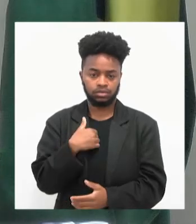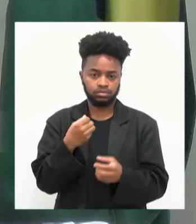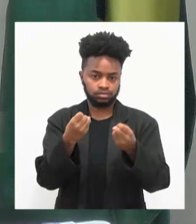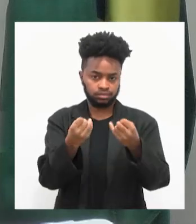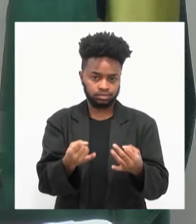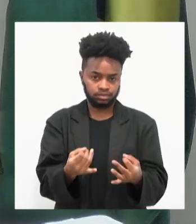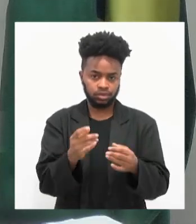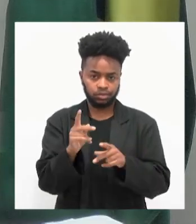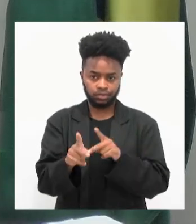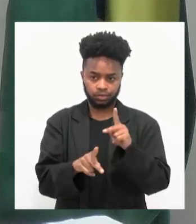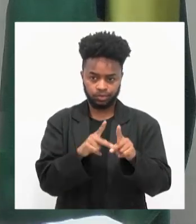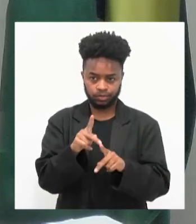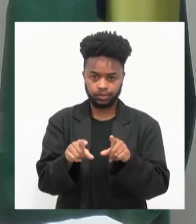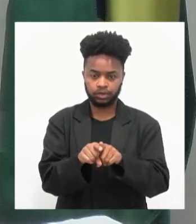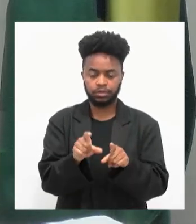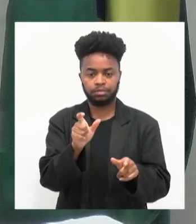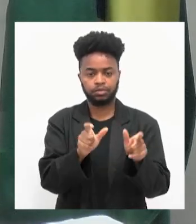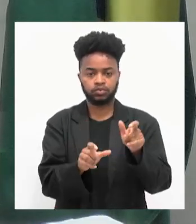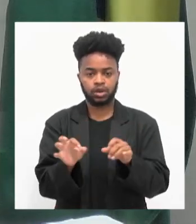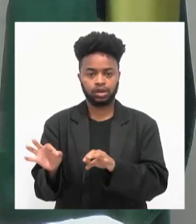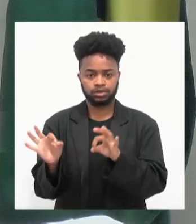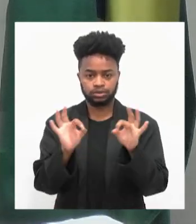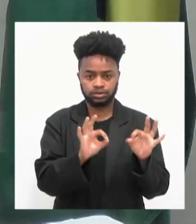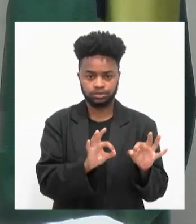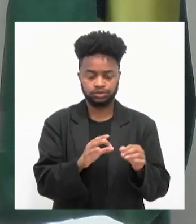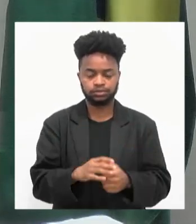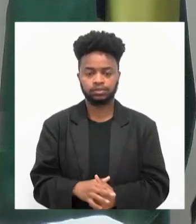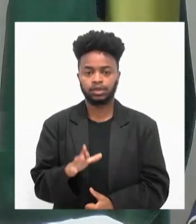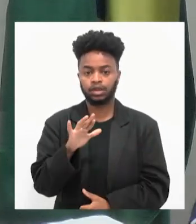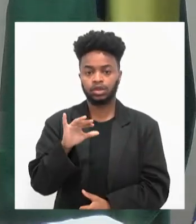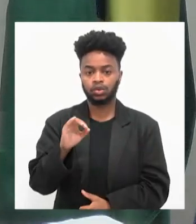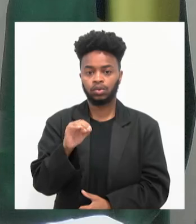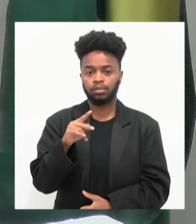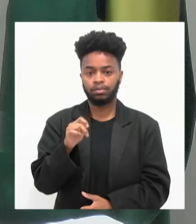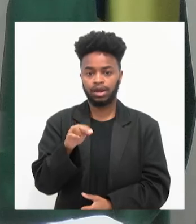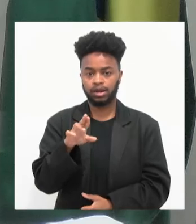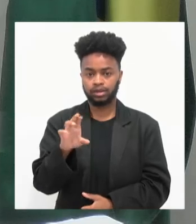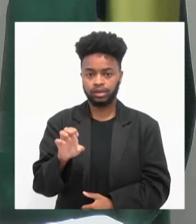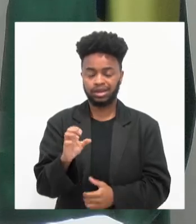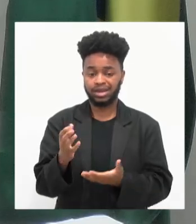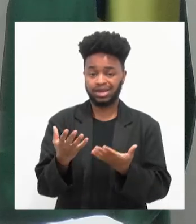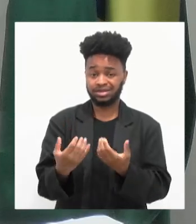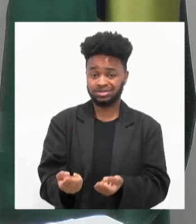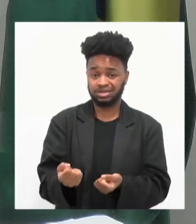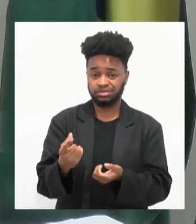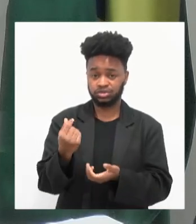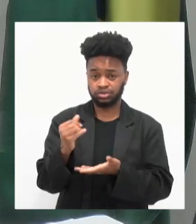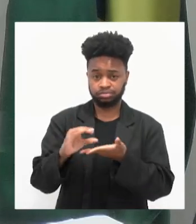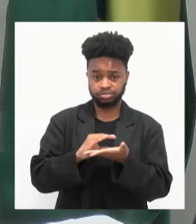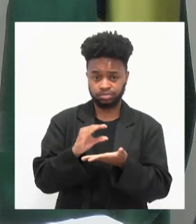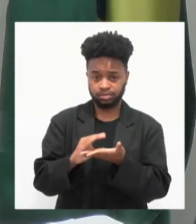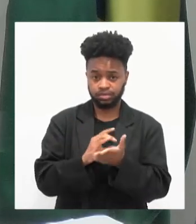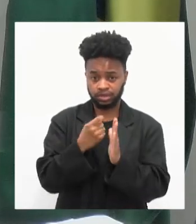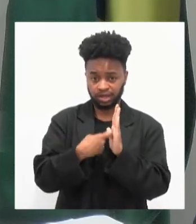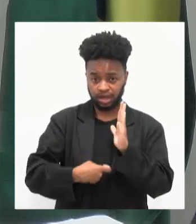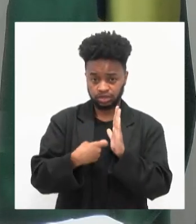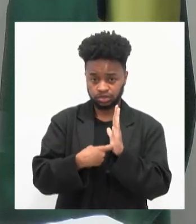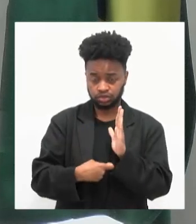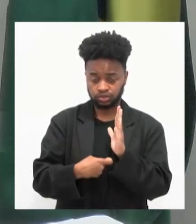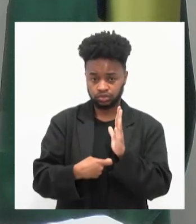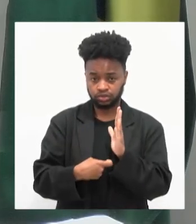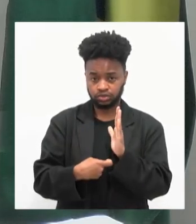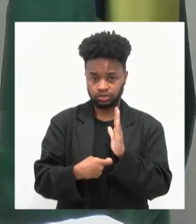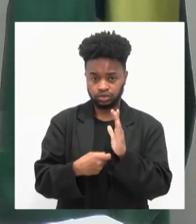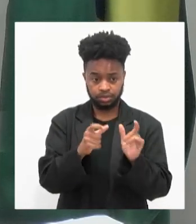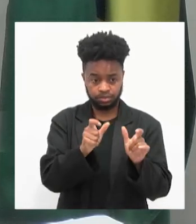entender, e as autoridades que nos assistem, o Rio Parque recebe as diárias, a taxa do reboque, do usuário,